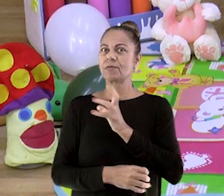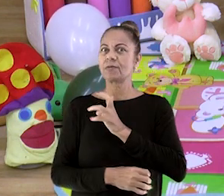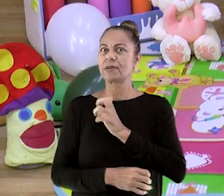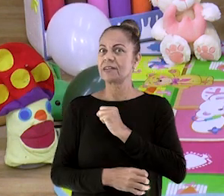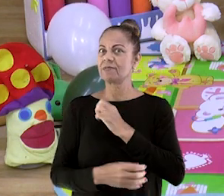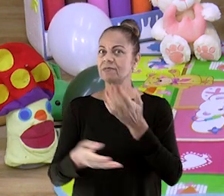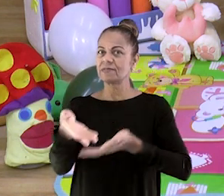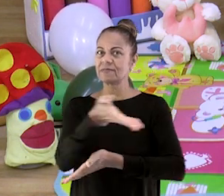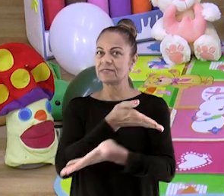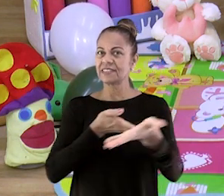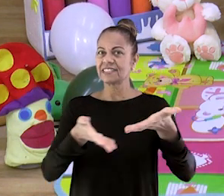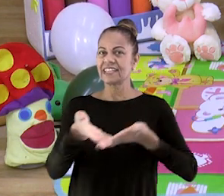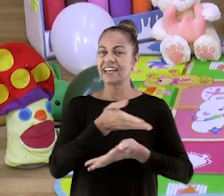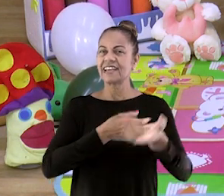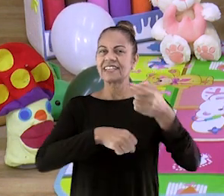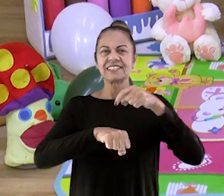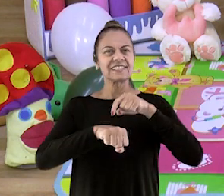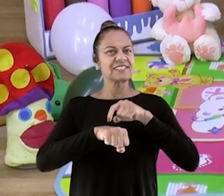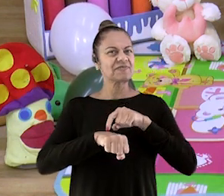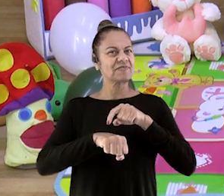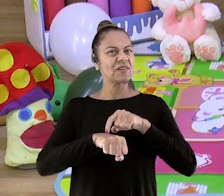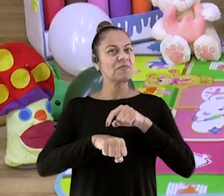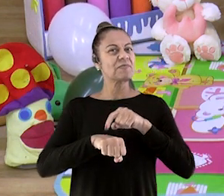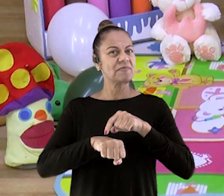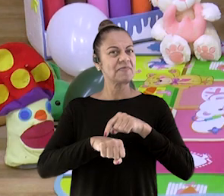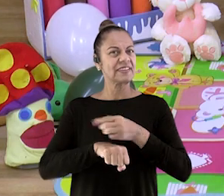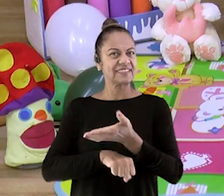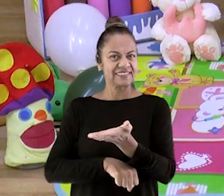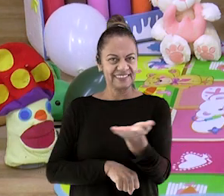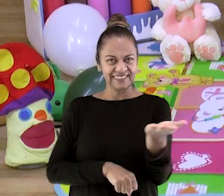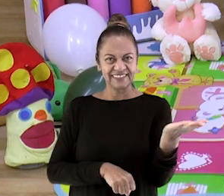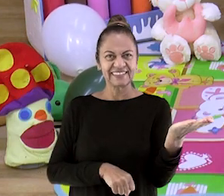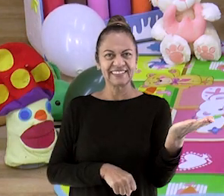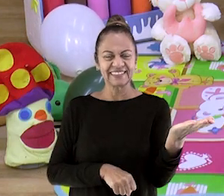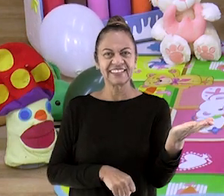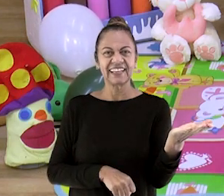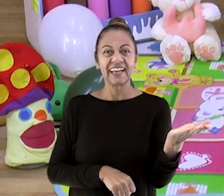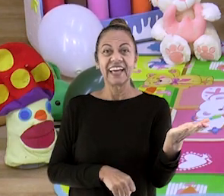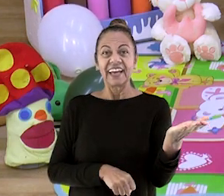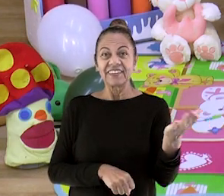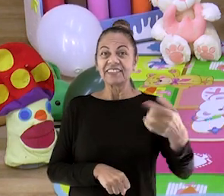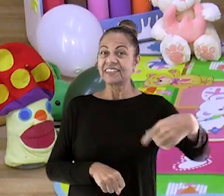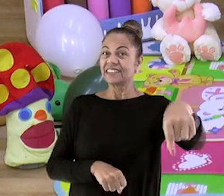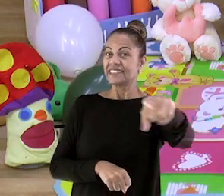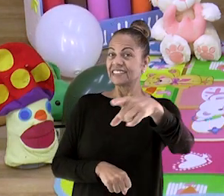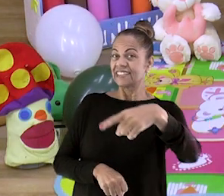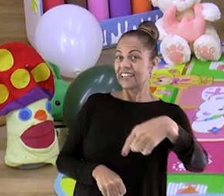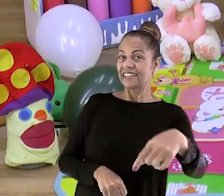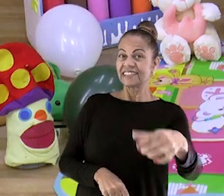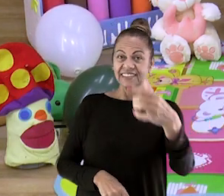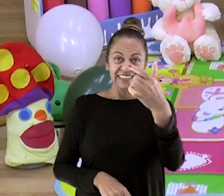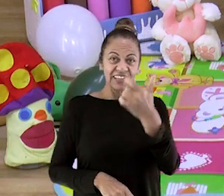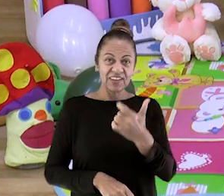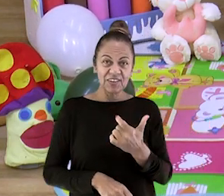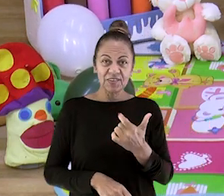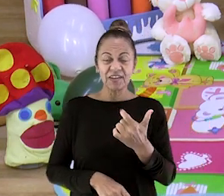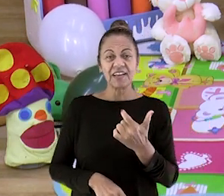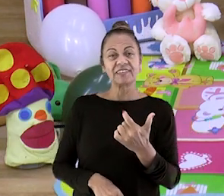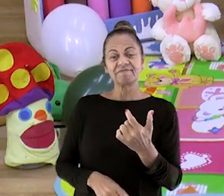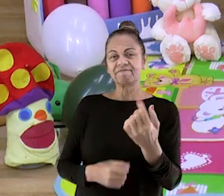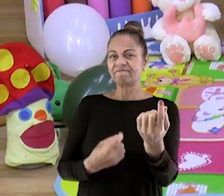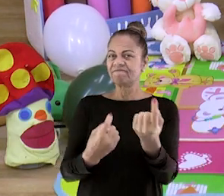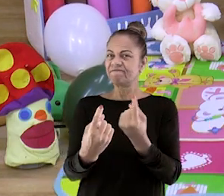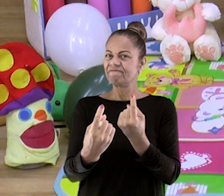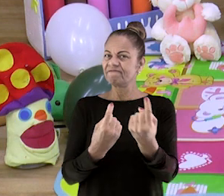Compartilhar esse momento com e para vocês vocês e eu eu e você Eu